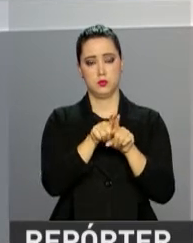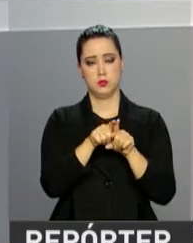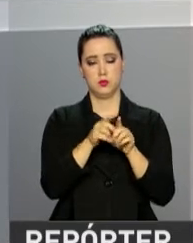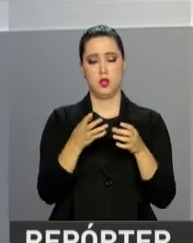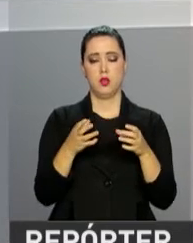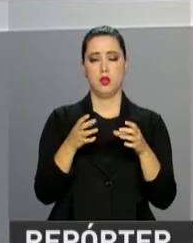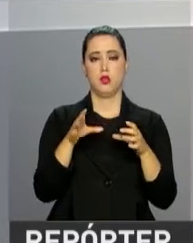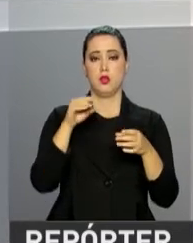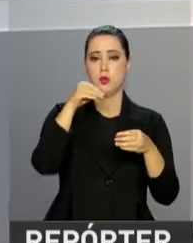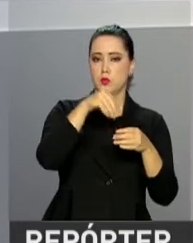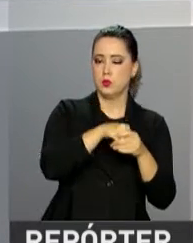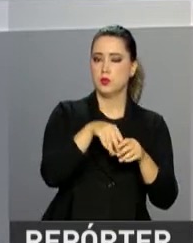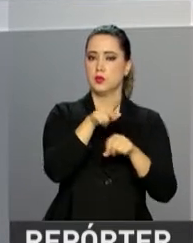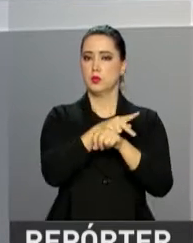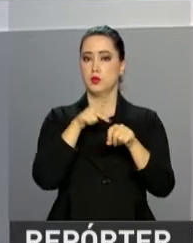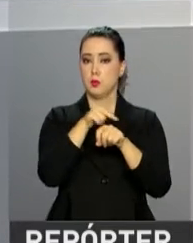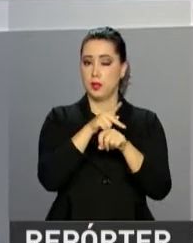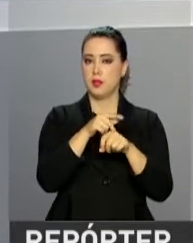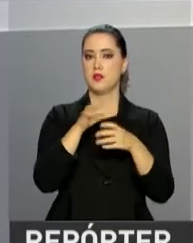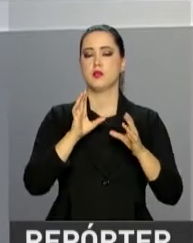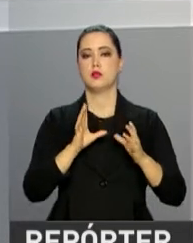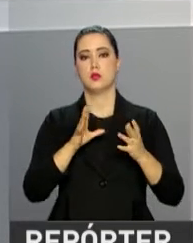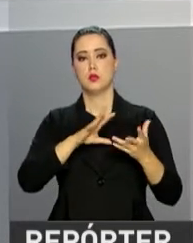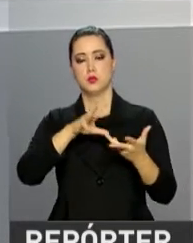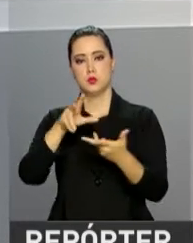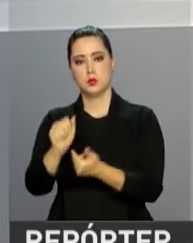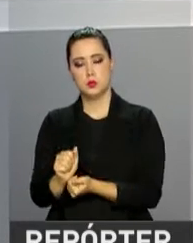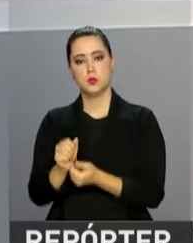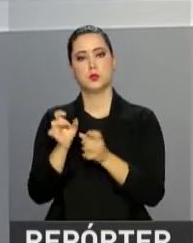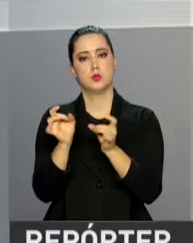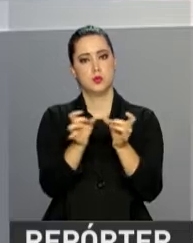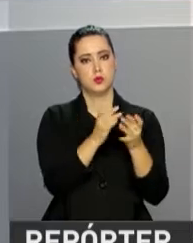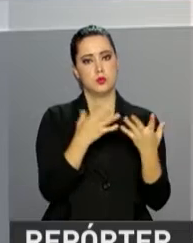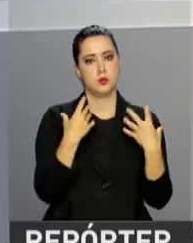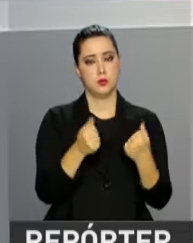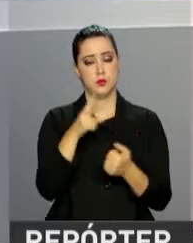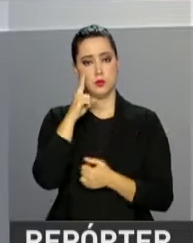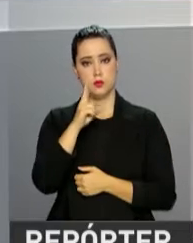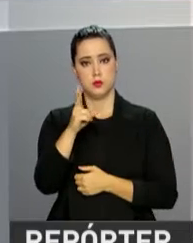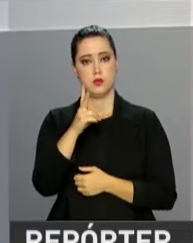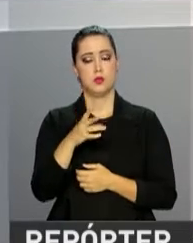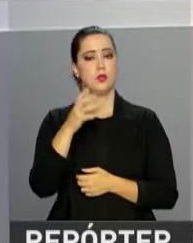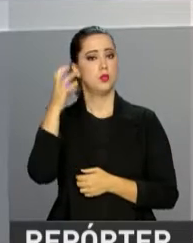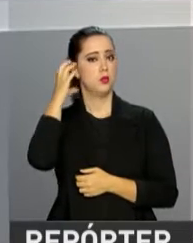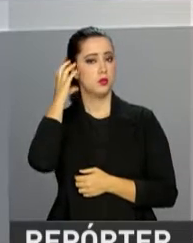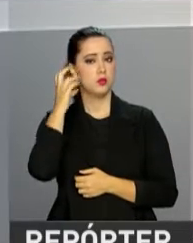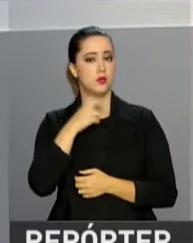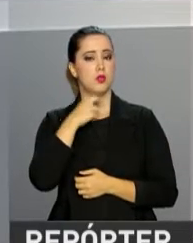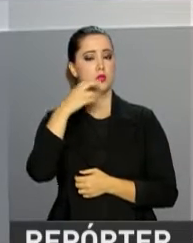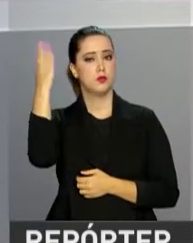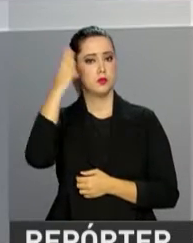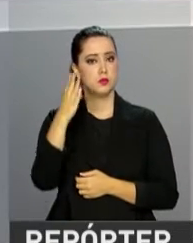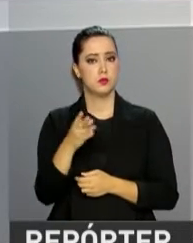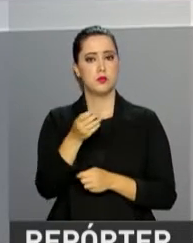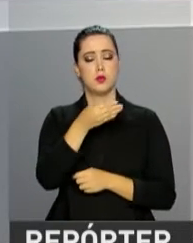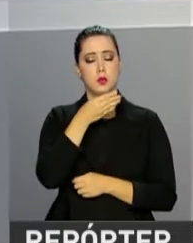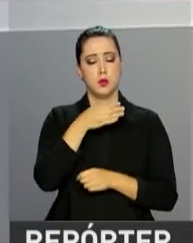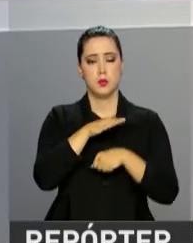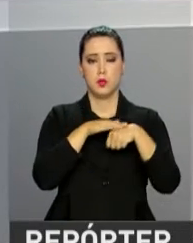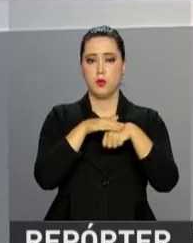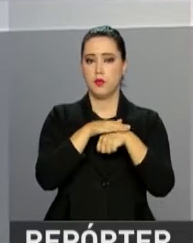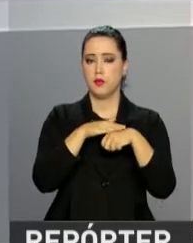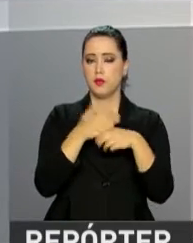no mercado internacional a gente confere agora ao vivo dos estúdios do programa voz do brasil uma entrevista com o secretário especial